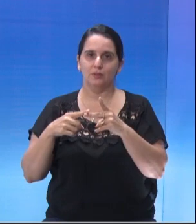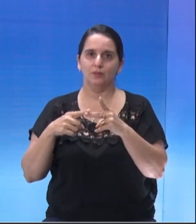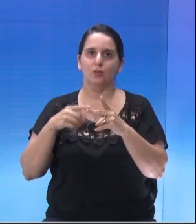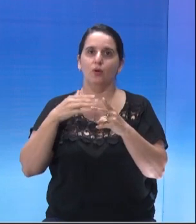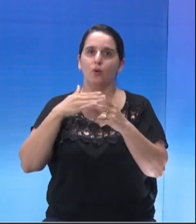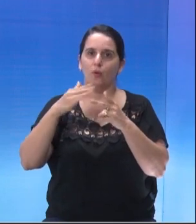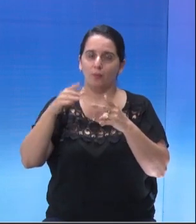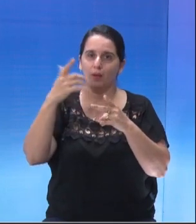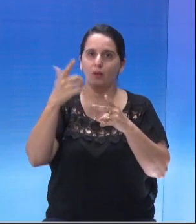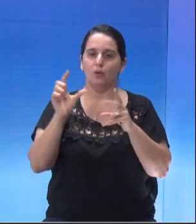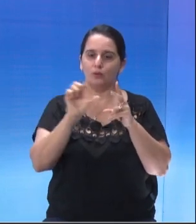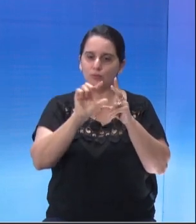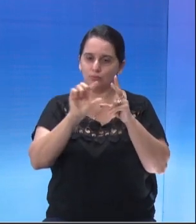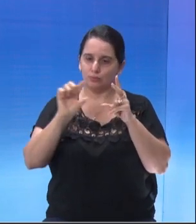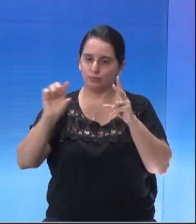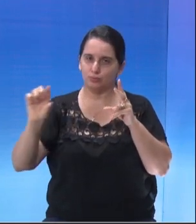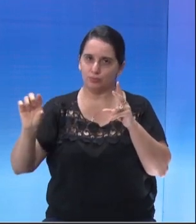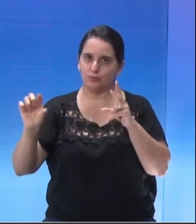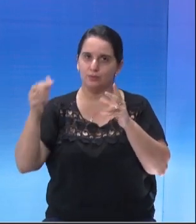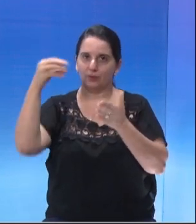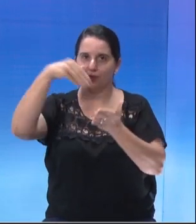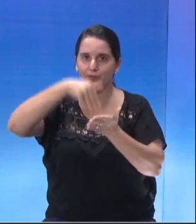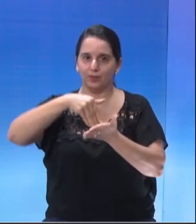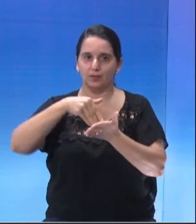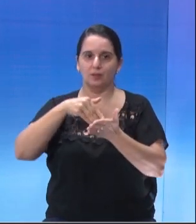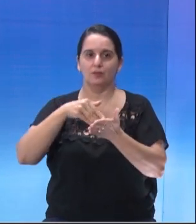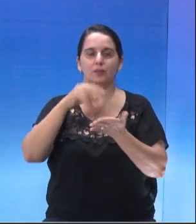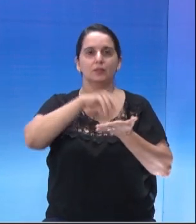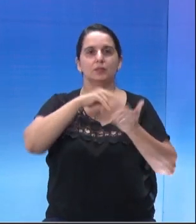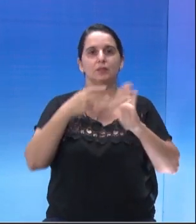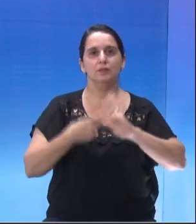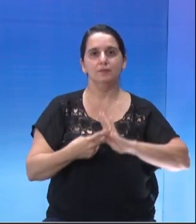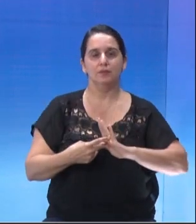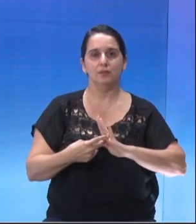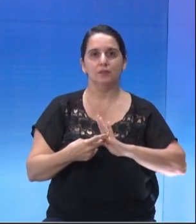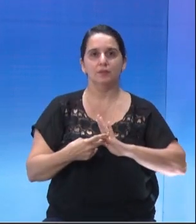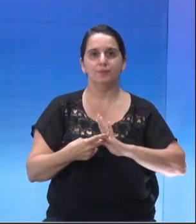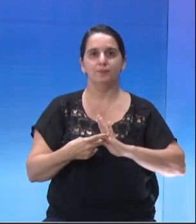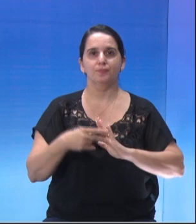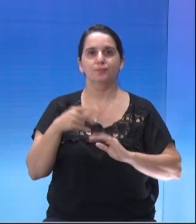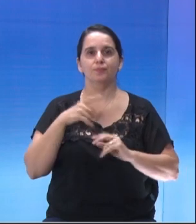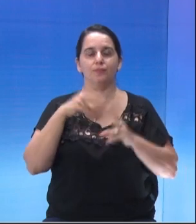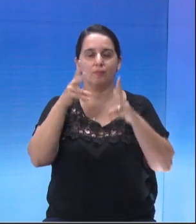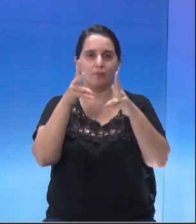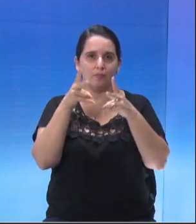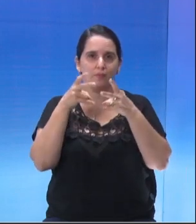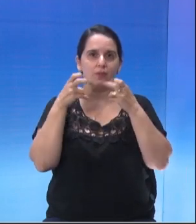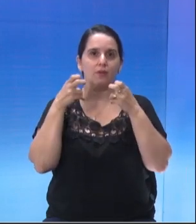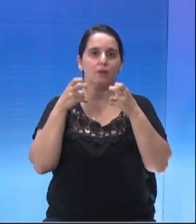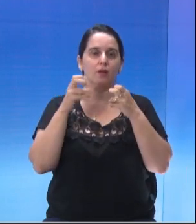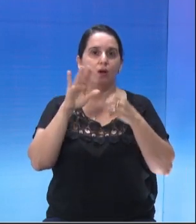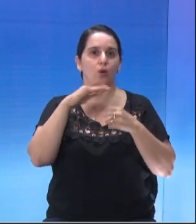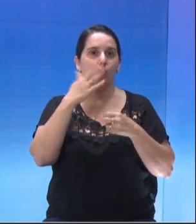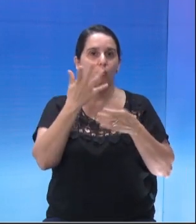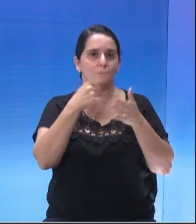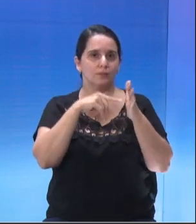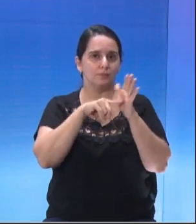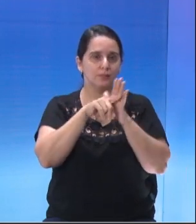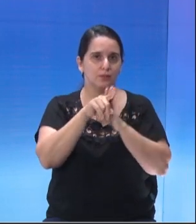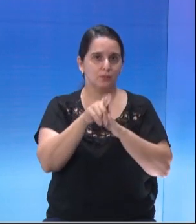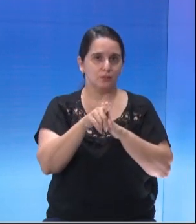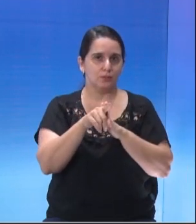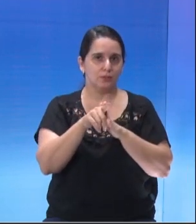Letra maiúscula e vai até o final. Isso significa que eu tenho que observar. Quando o enunciado ele